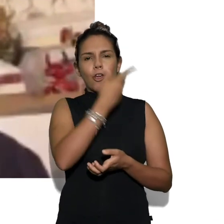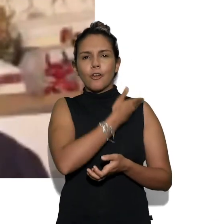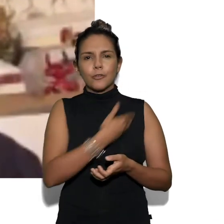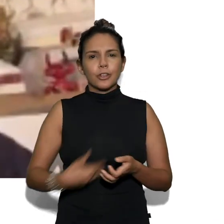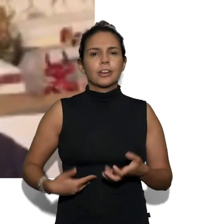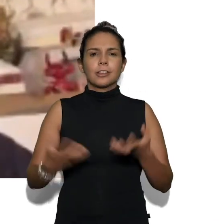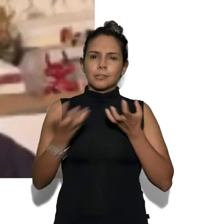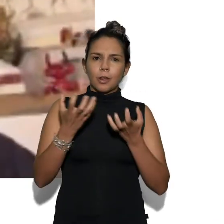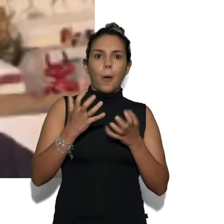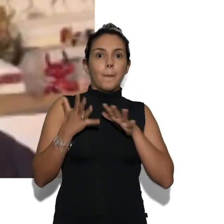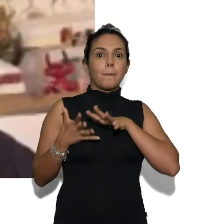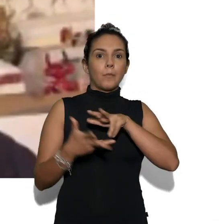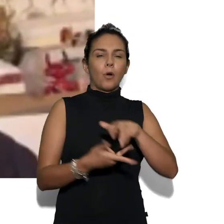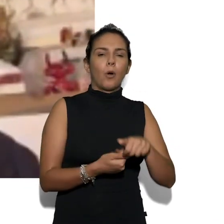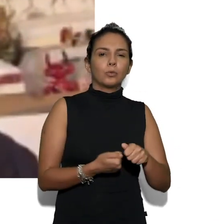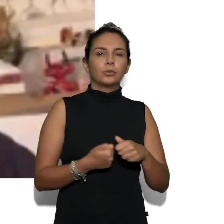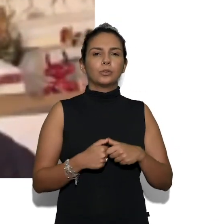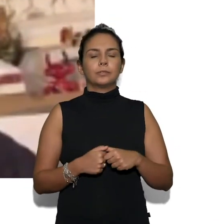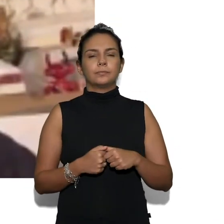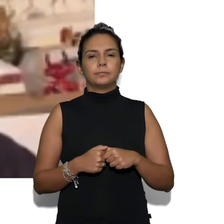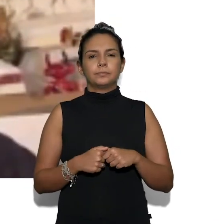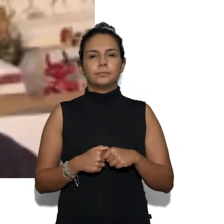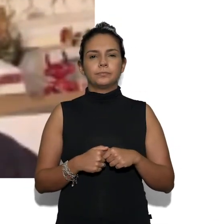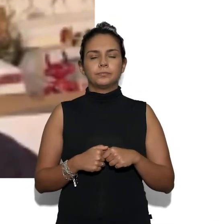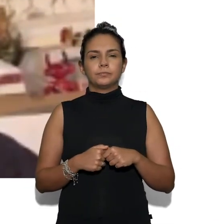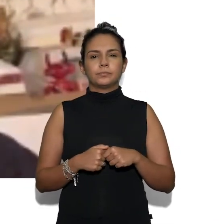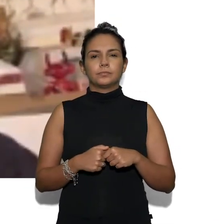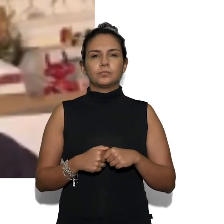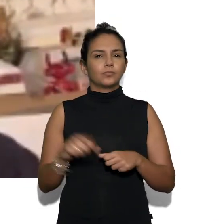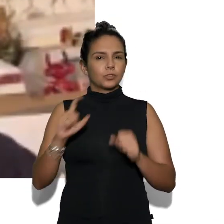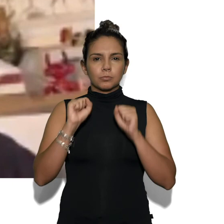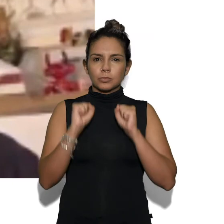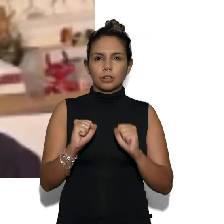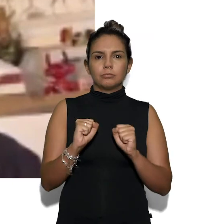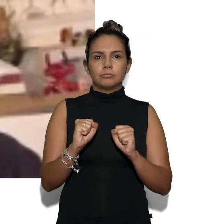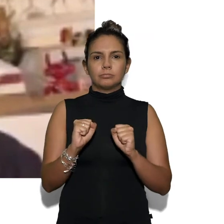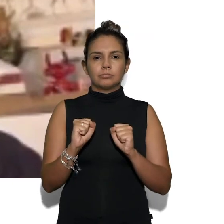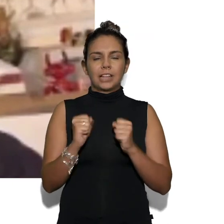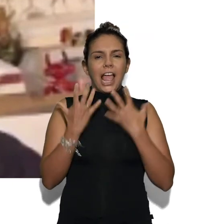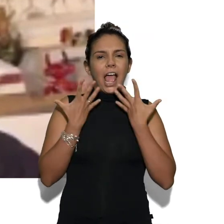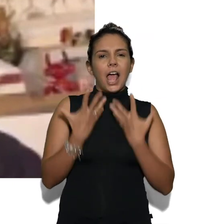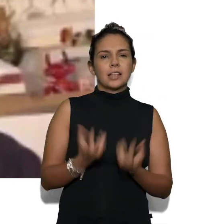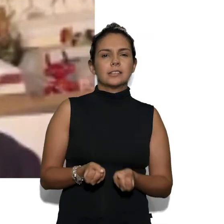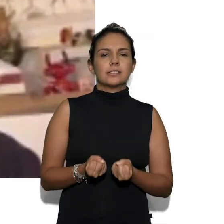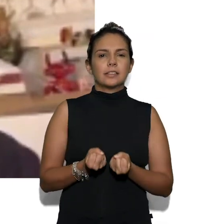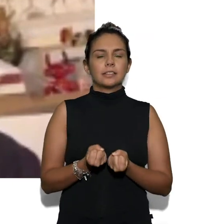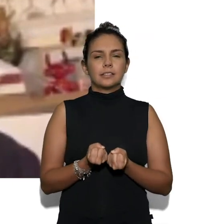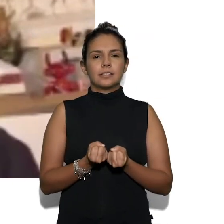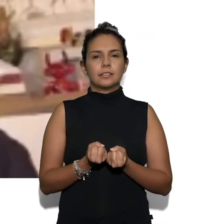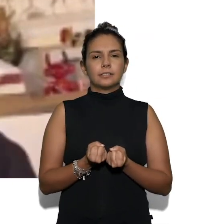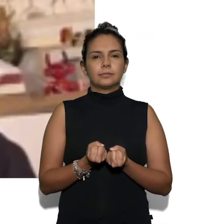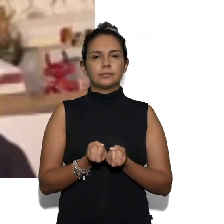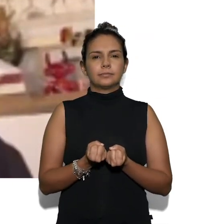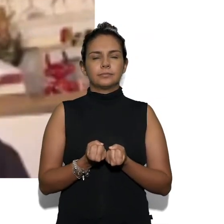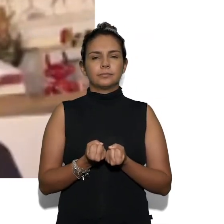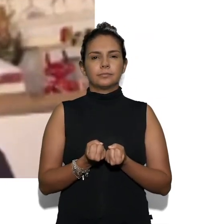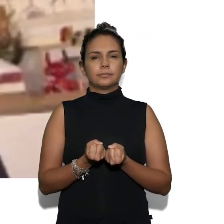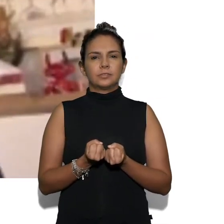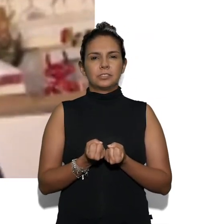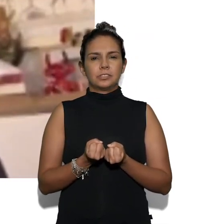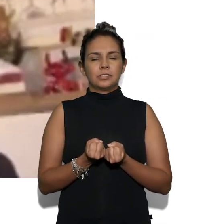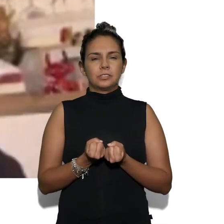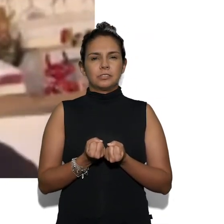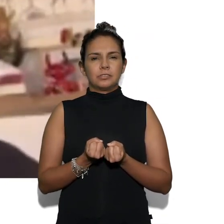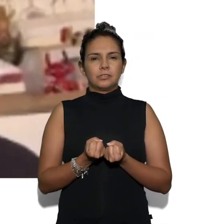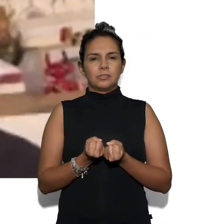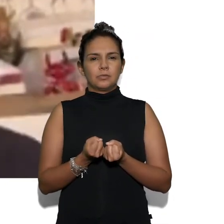governos, queremos melhor do mundo. Não podemos compactuar com a atrocidade